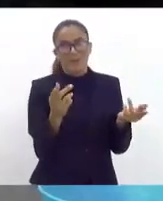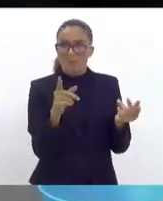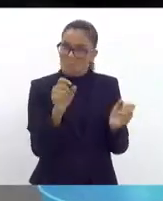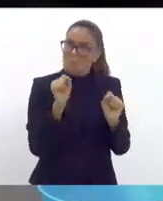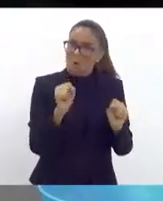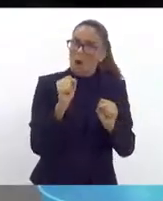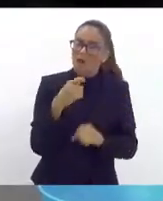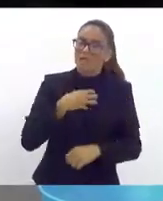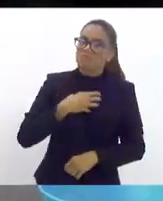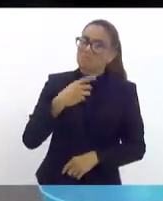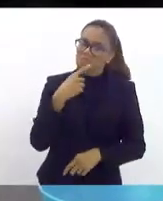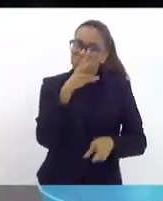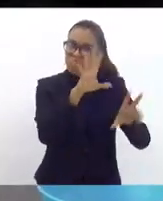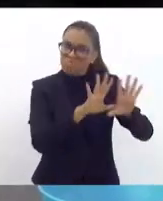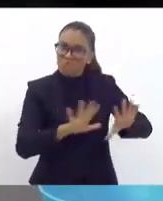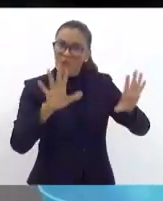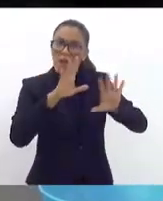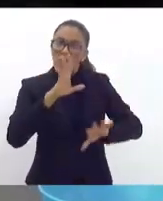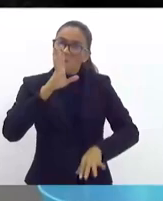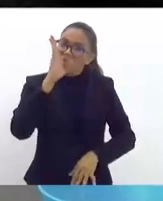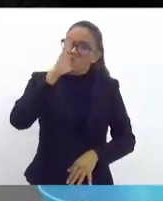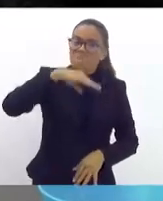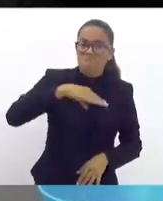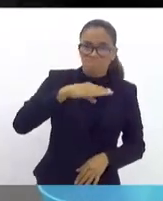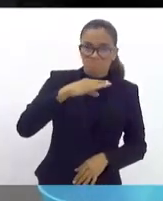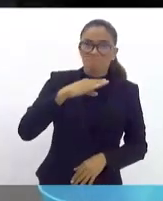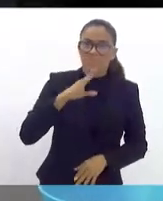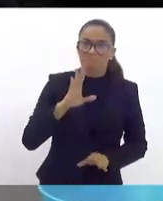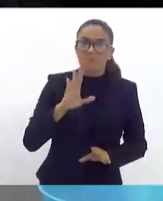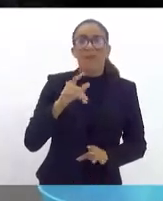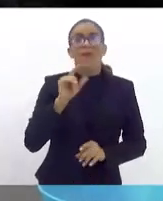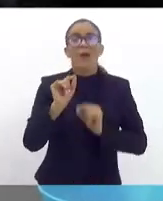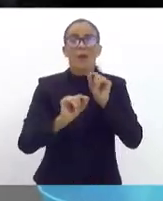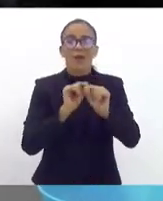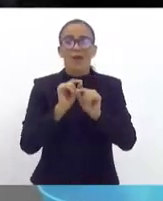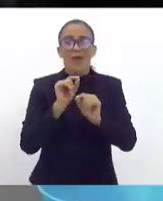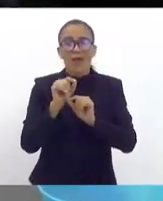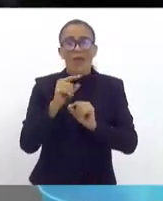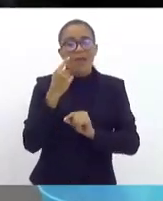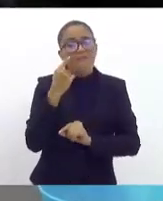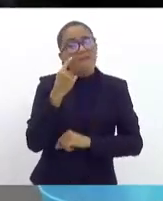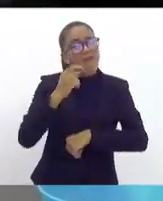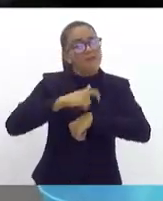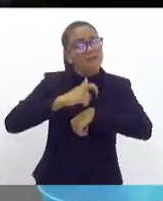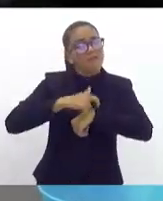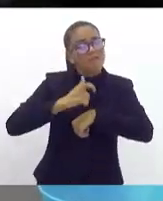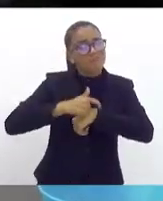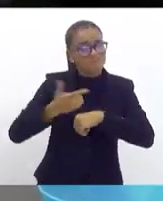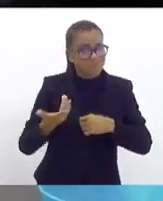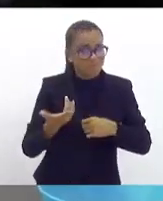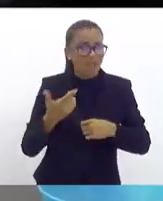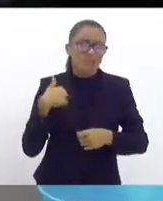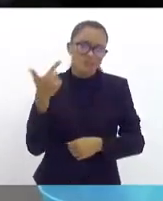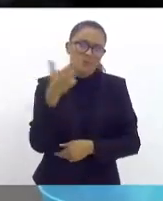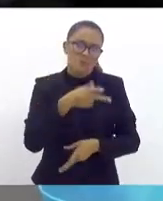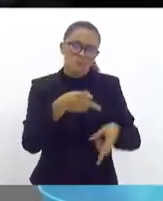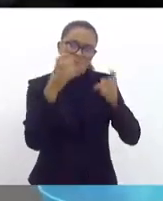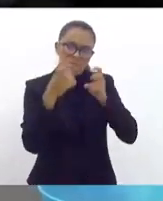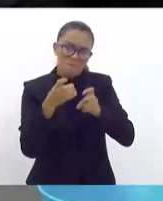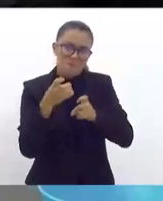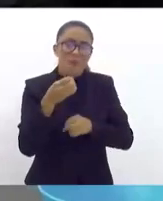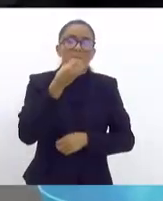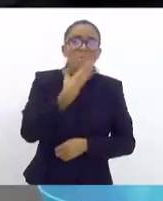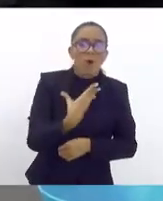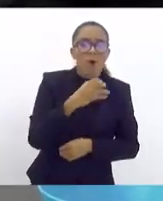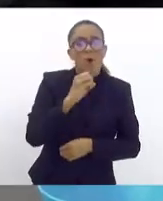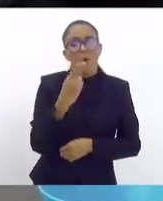uma fé como vossa excelência falou doloso o culposo Então é só a gente olhar o time que a gente percebe claramente a